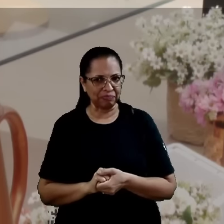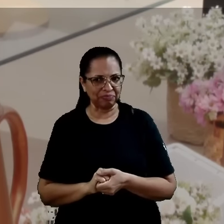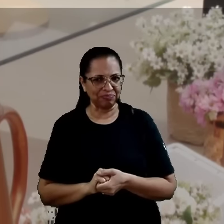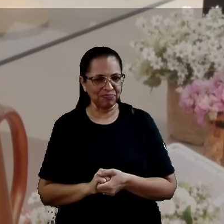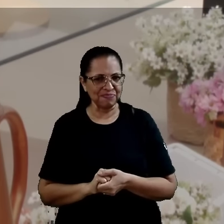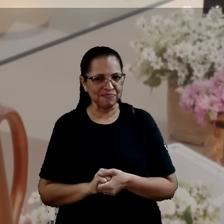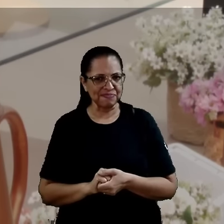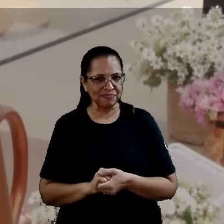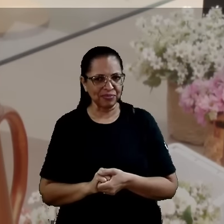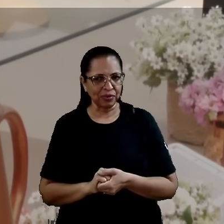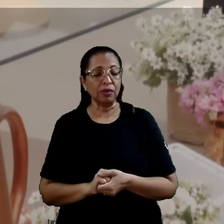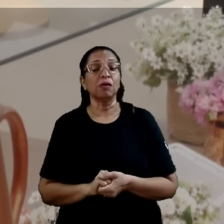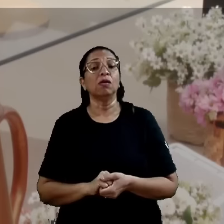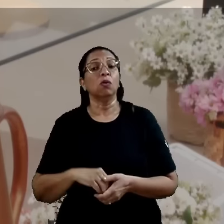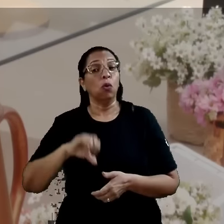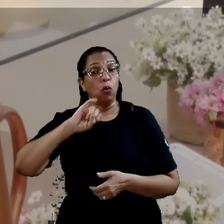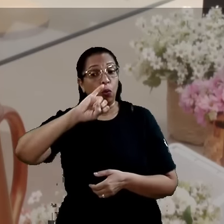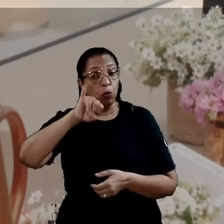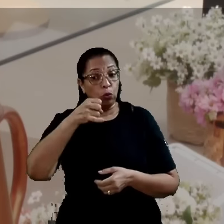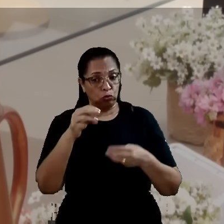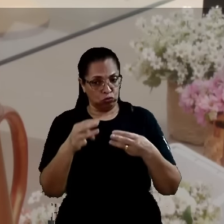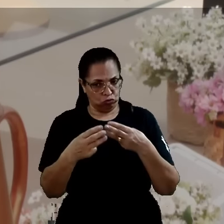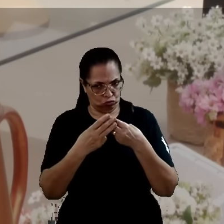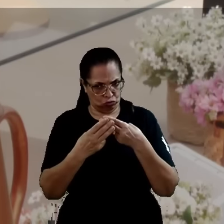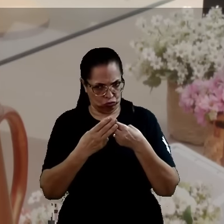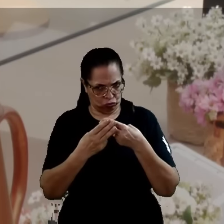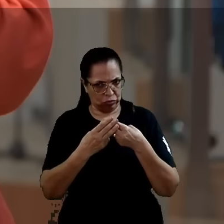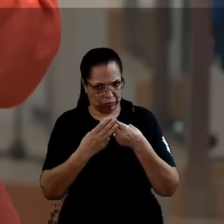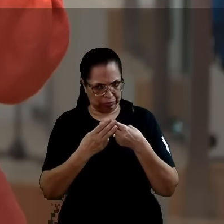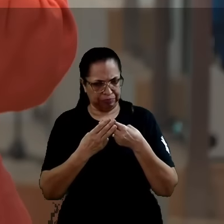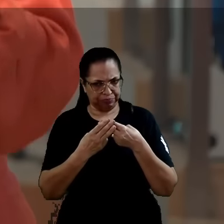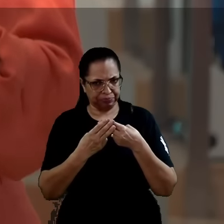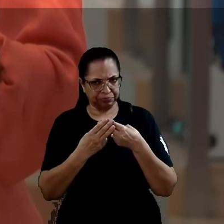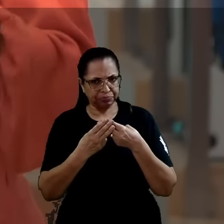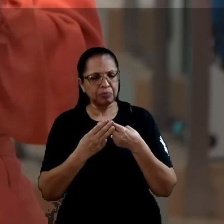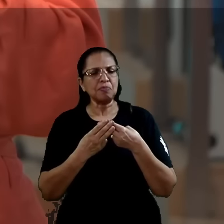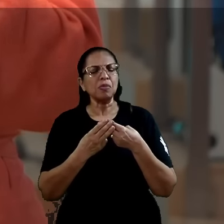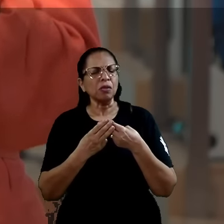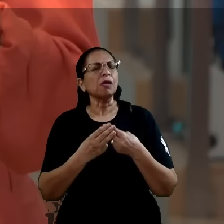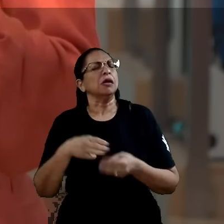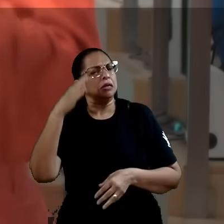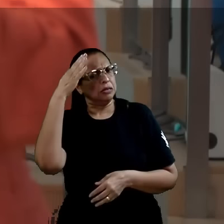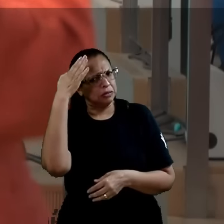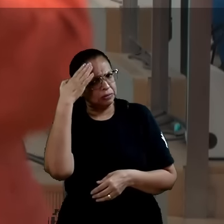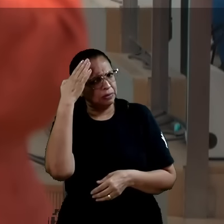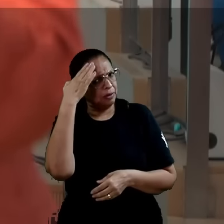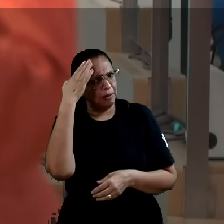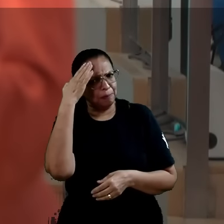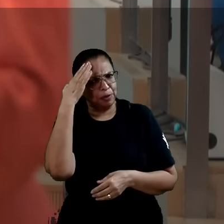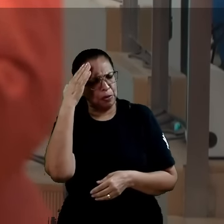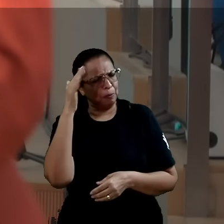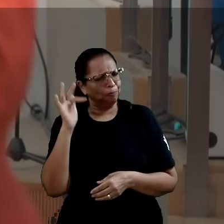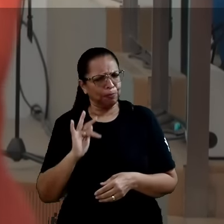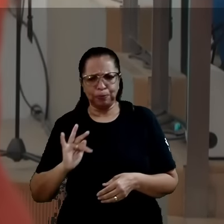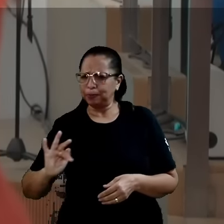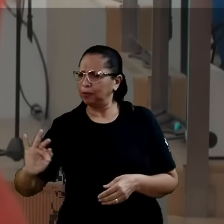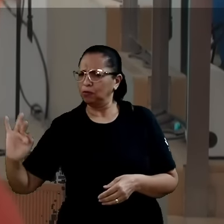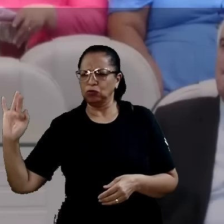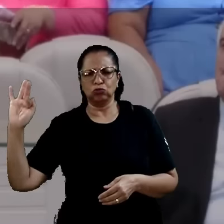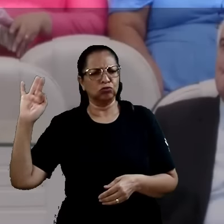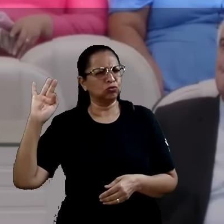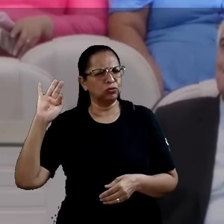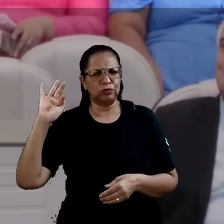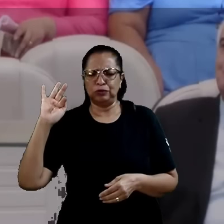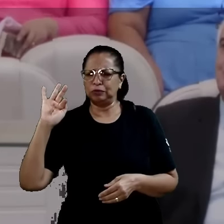essas duas mulheres ele sendo mestre em Teologia com mestrado professor de